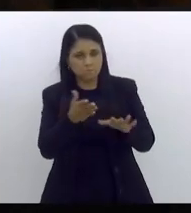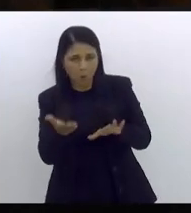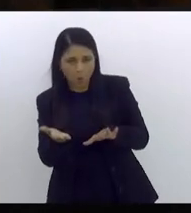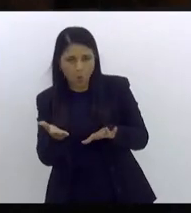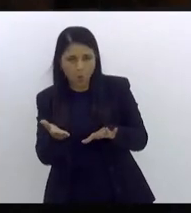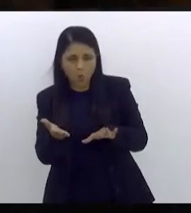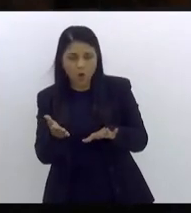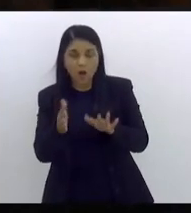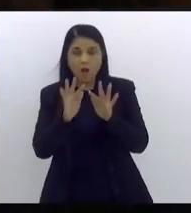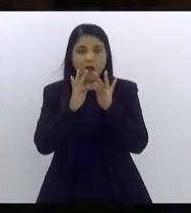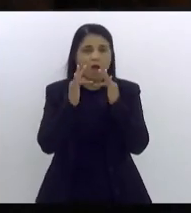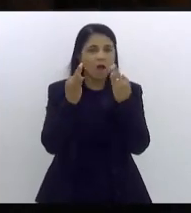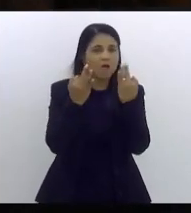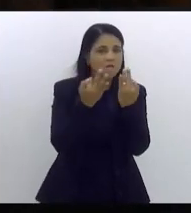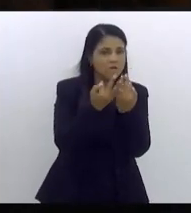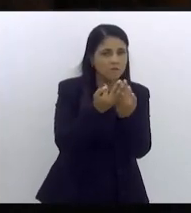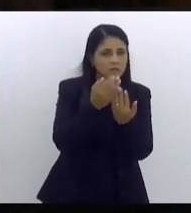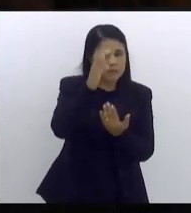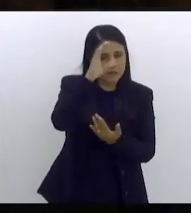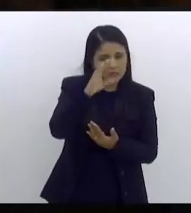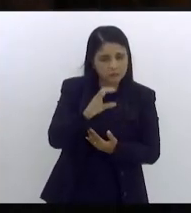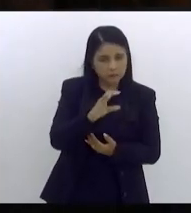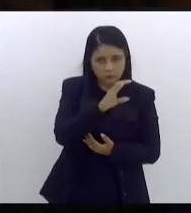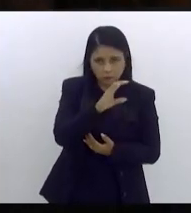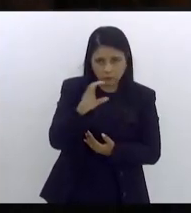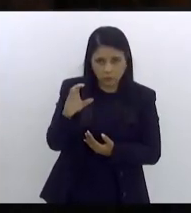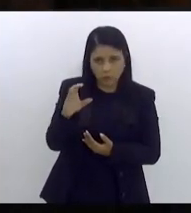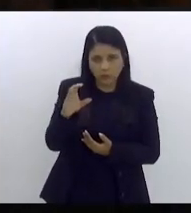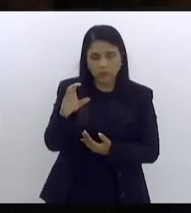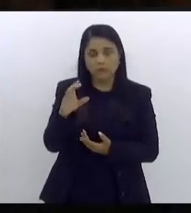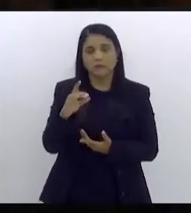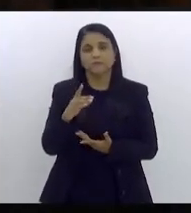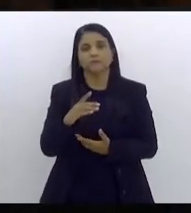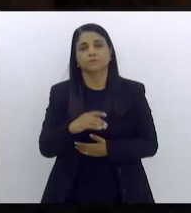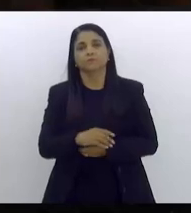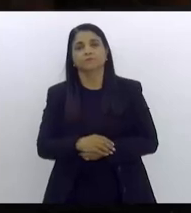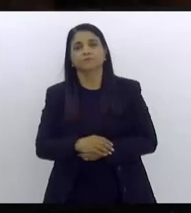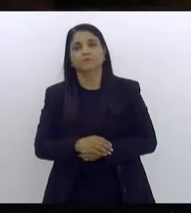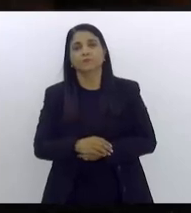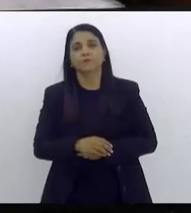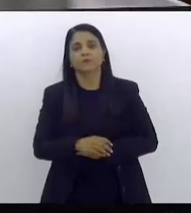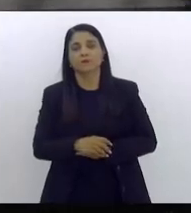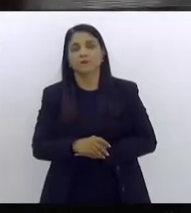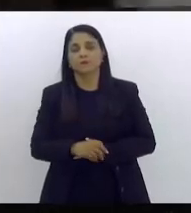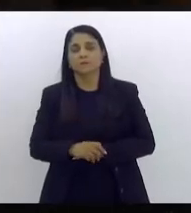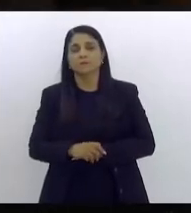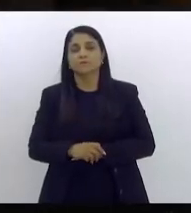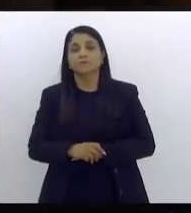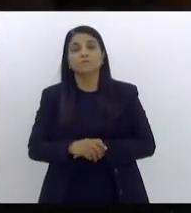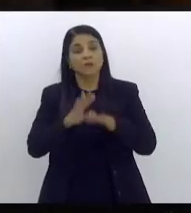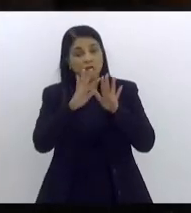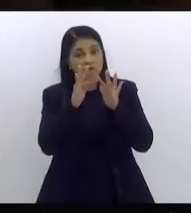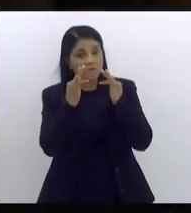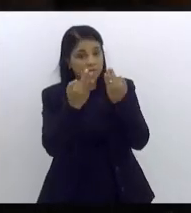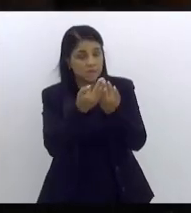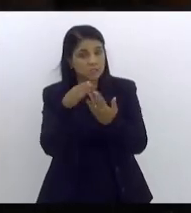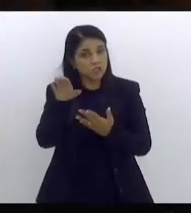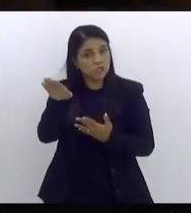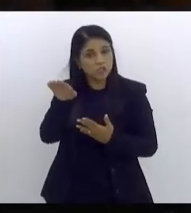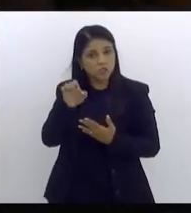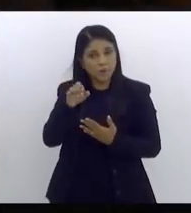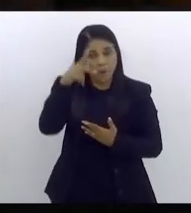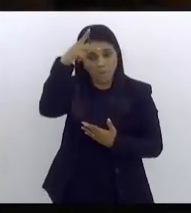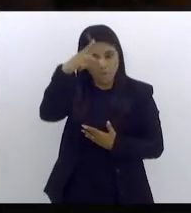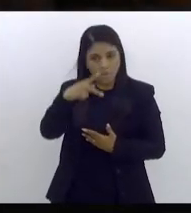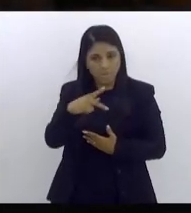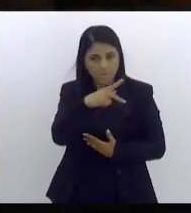é católica, apostólica, romana, deputada Renata, a família chama um